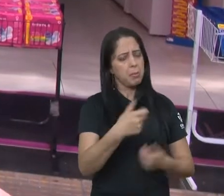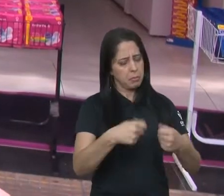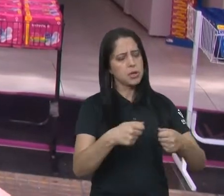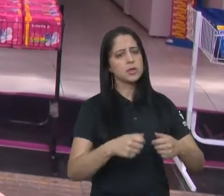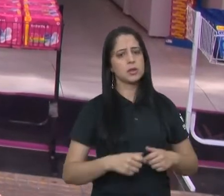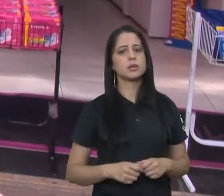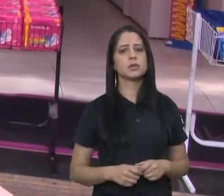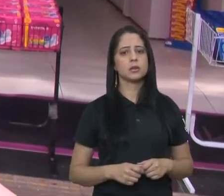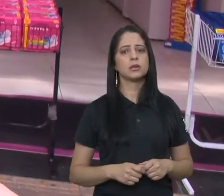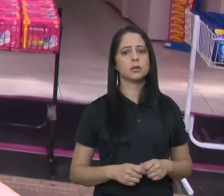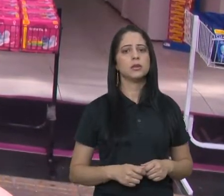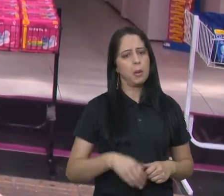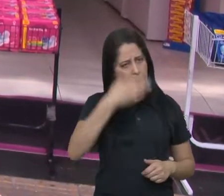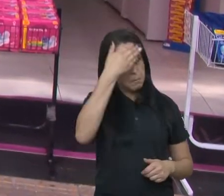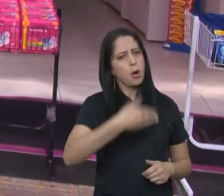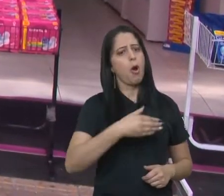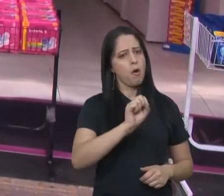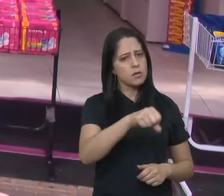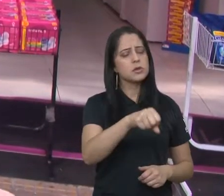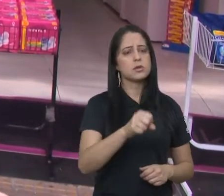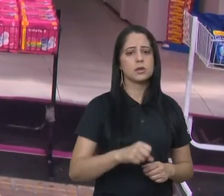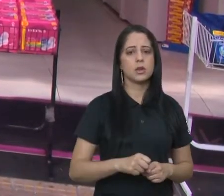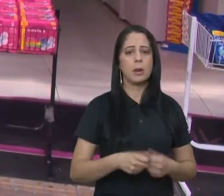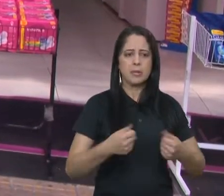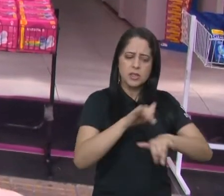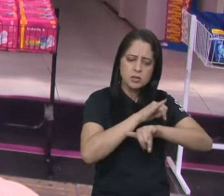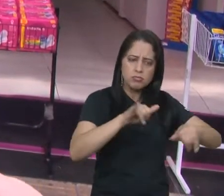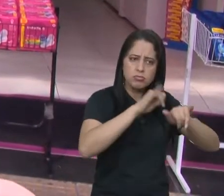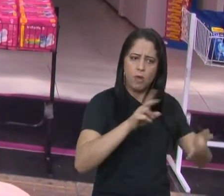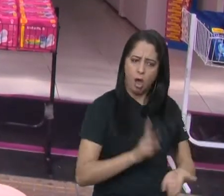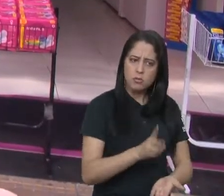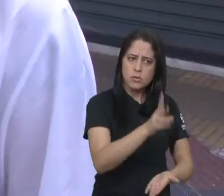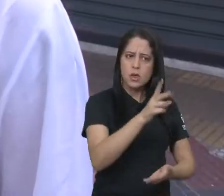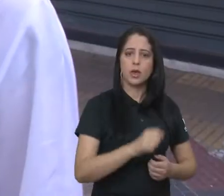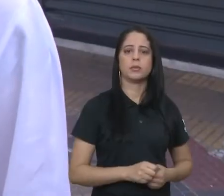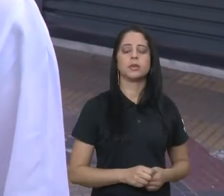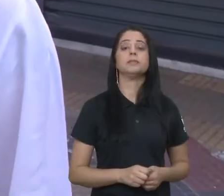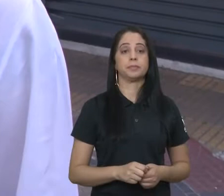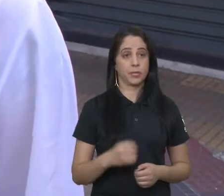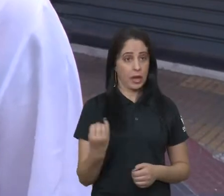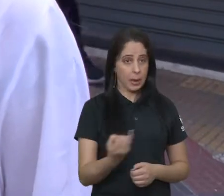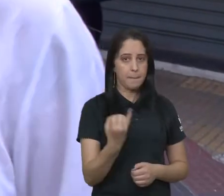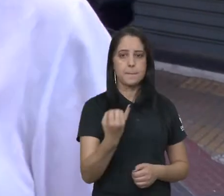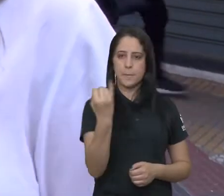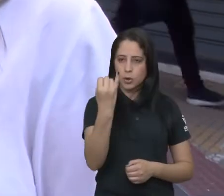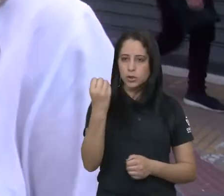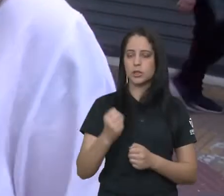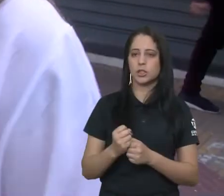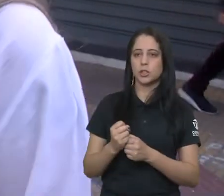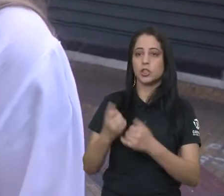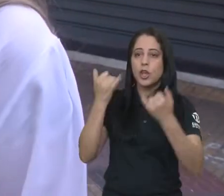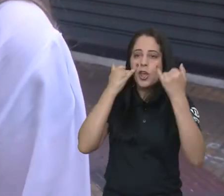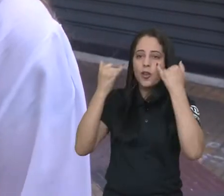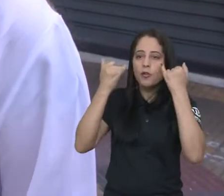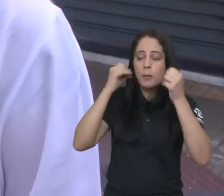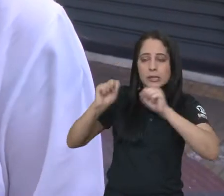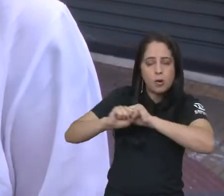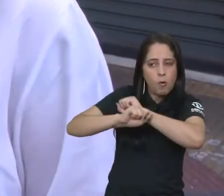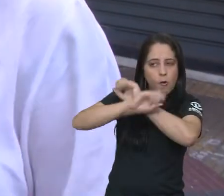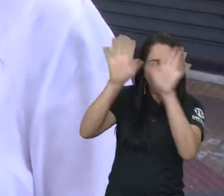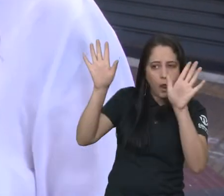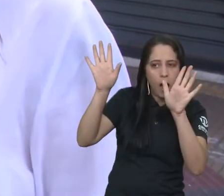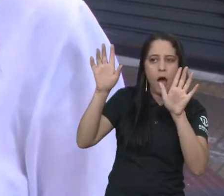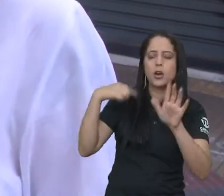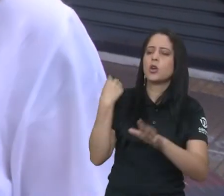mais transparência, sim. Tá? Deve ter uma divulgação contínua. Eu acho bem importante que essas informações sejam bem